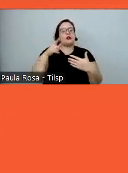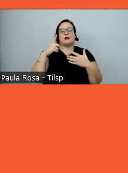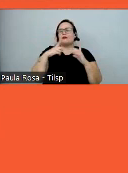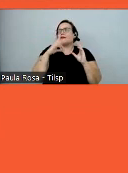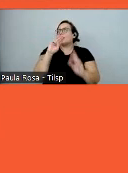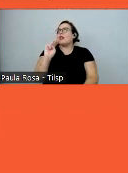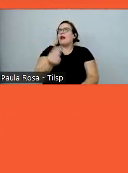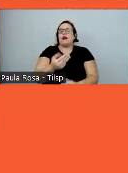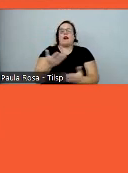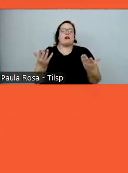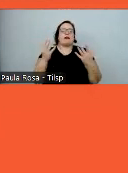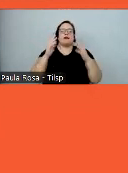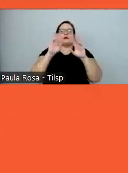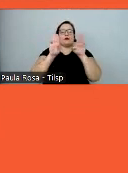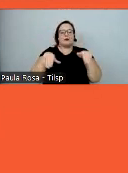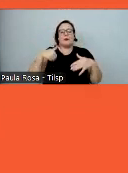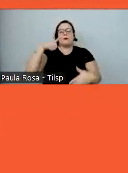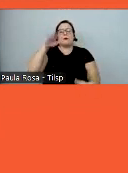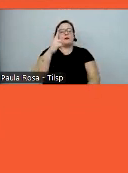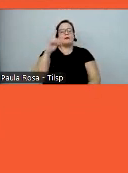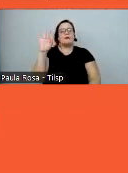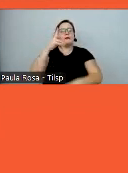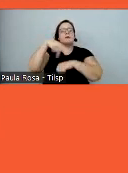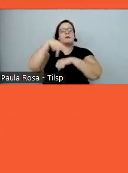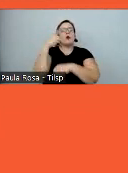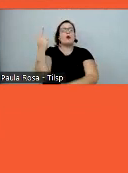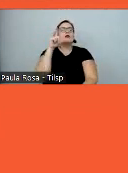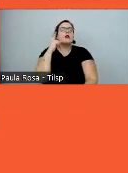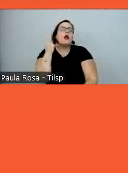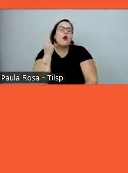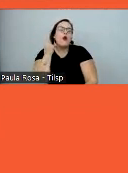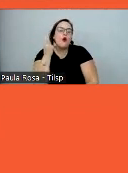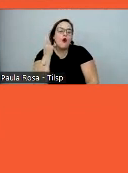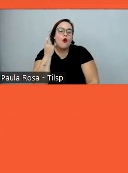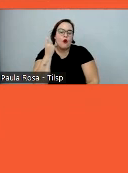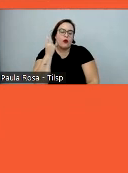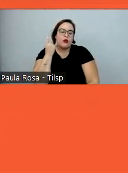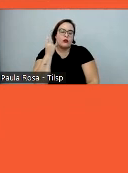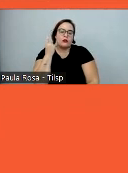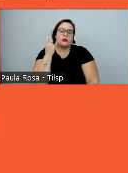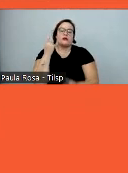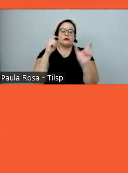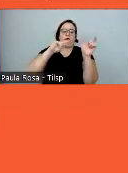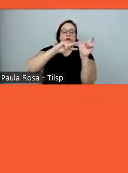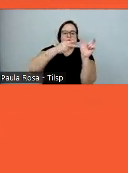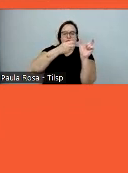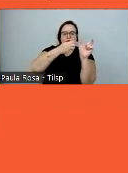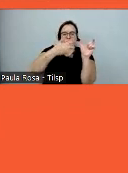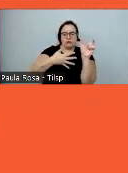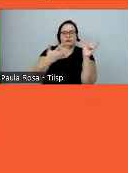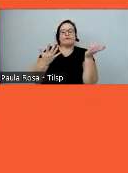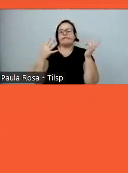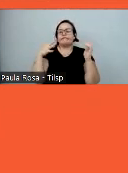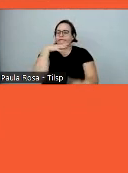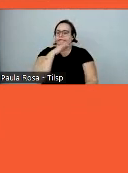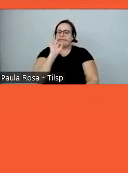de 100 países para se chegar a uma única definição obviamente Um Desafio imenso